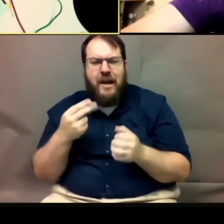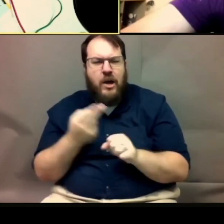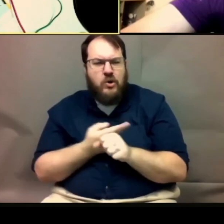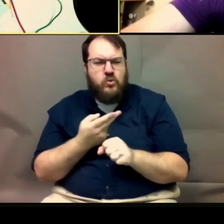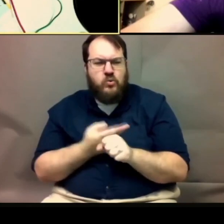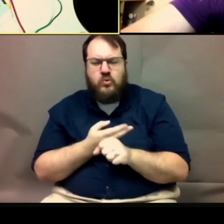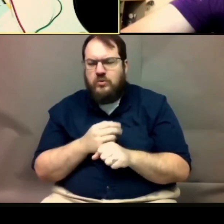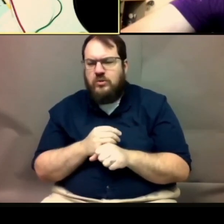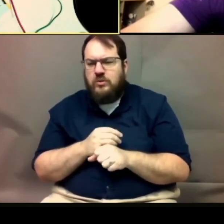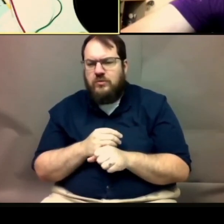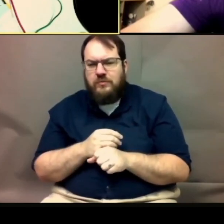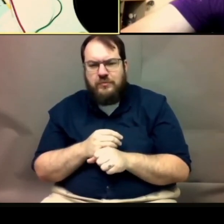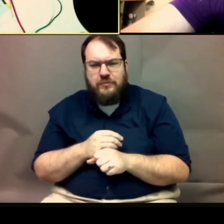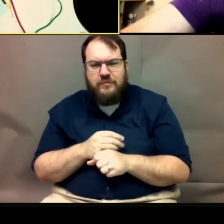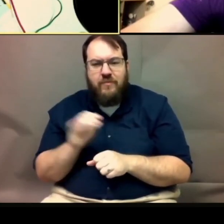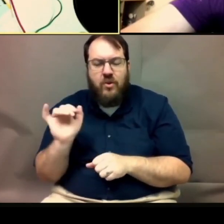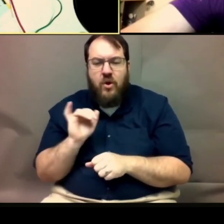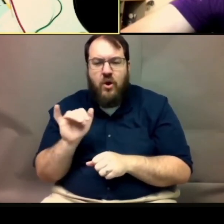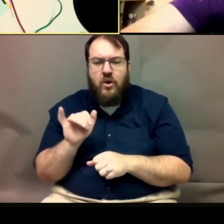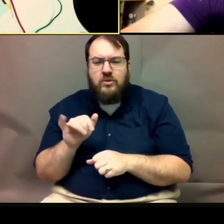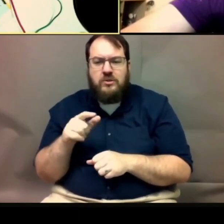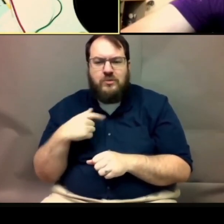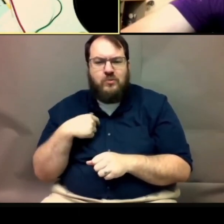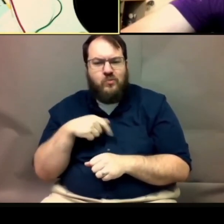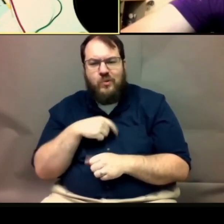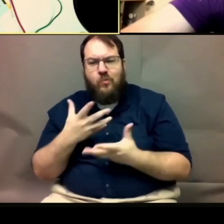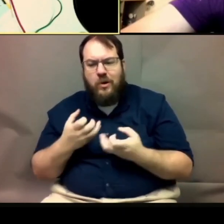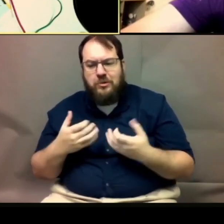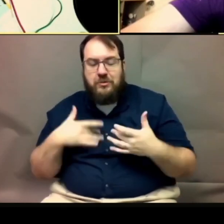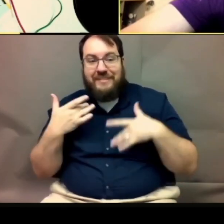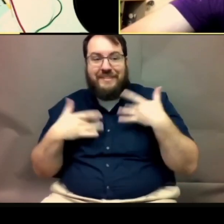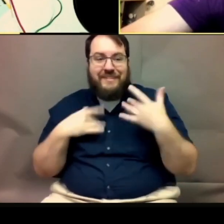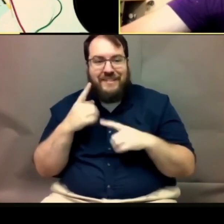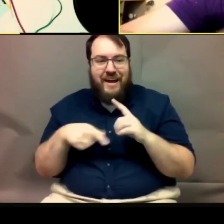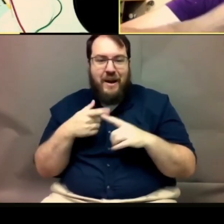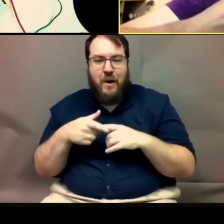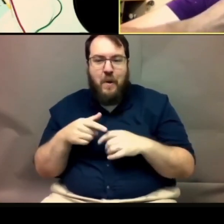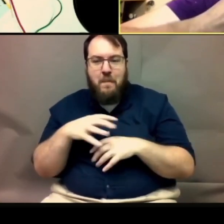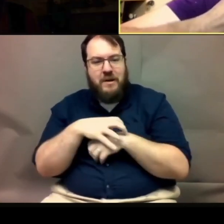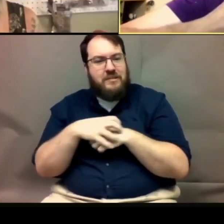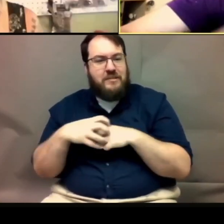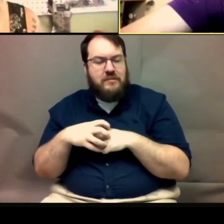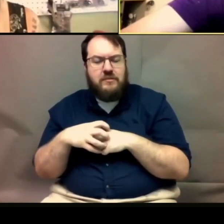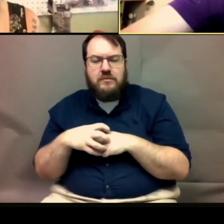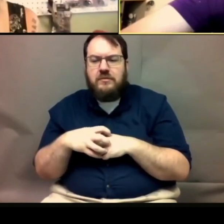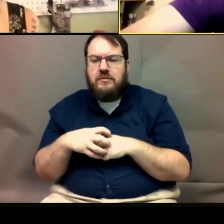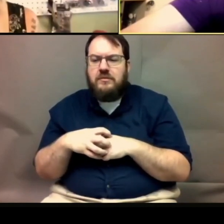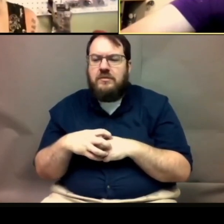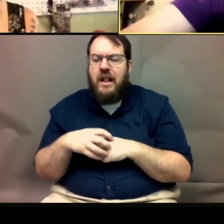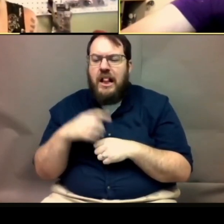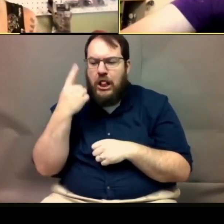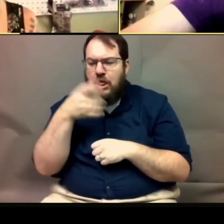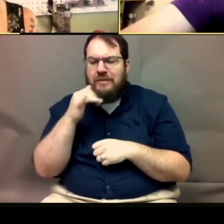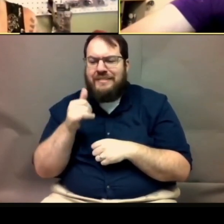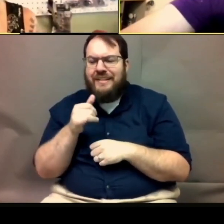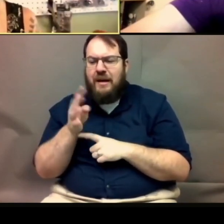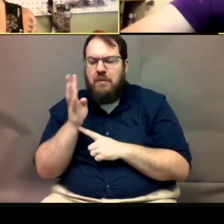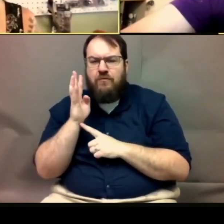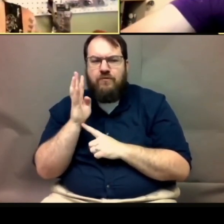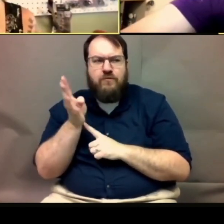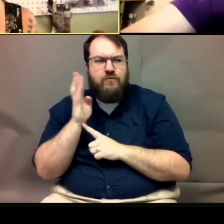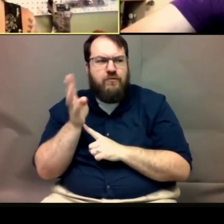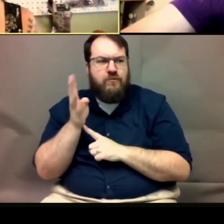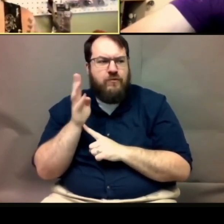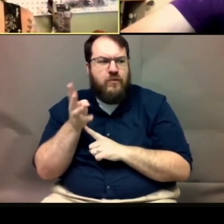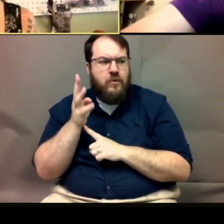aplicativos que eu queria compartilhar com vocês para também vocês se empolgarem com o Scratch nós temos